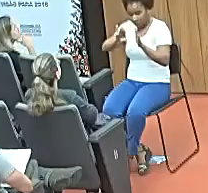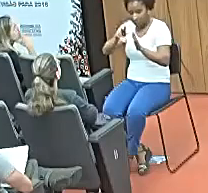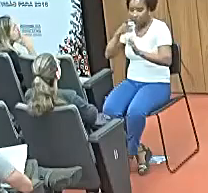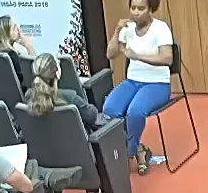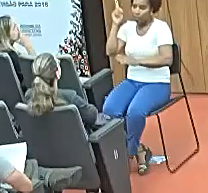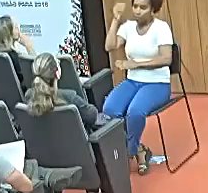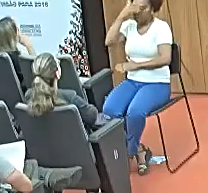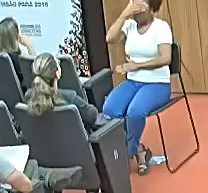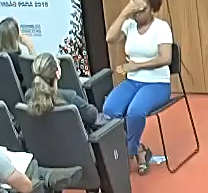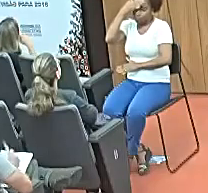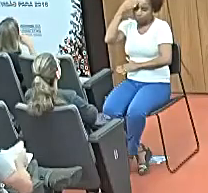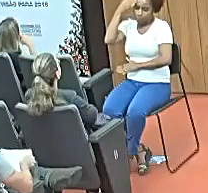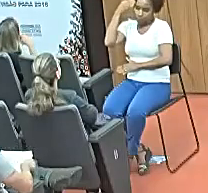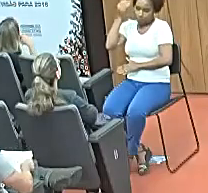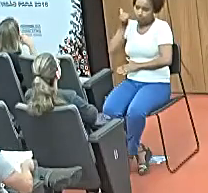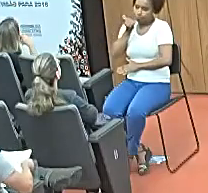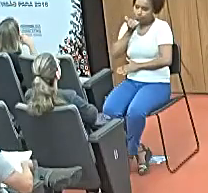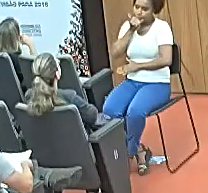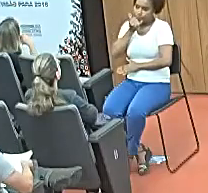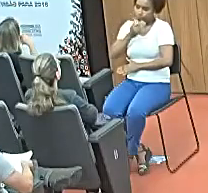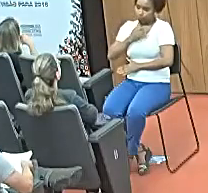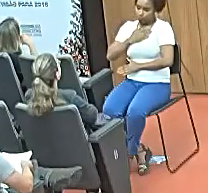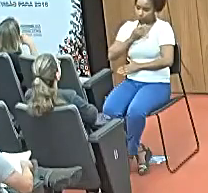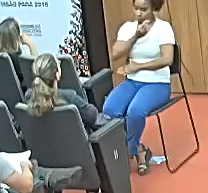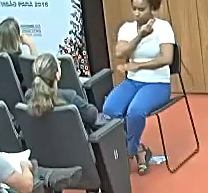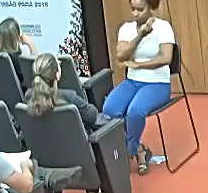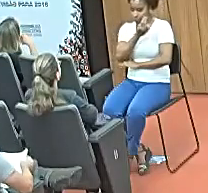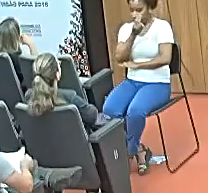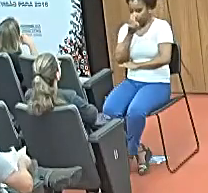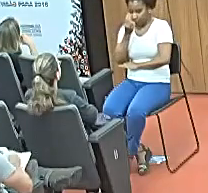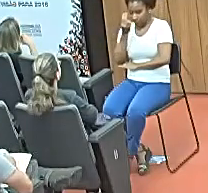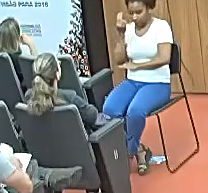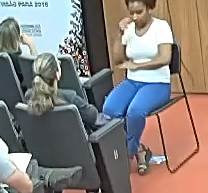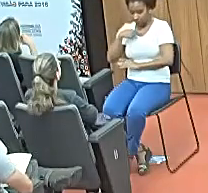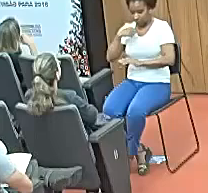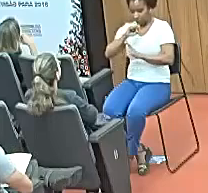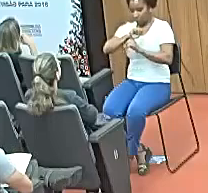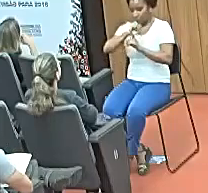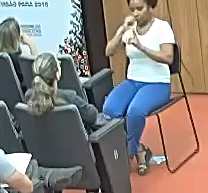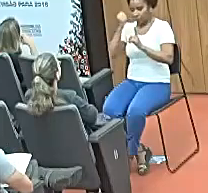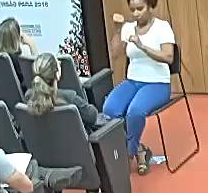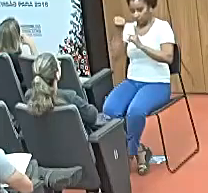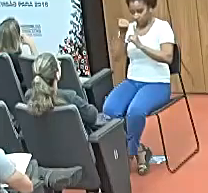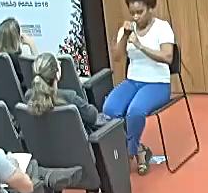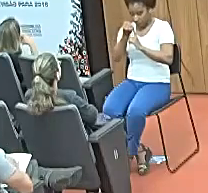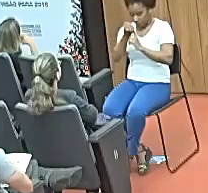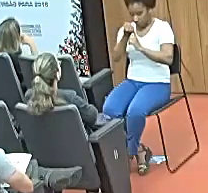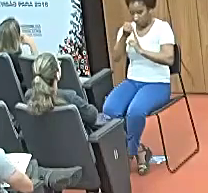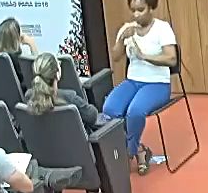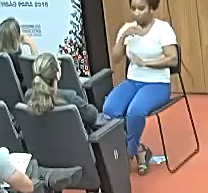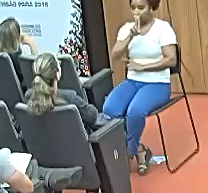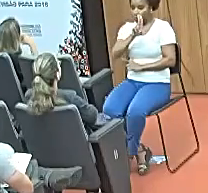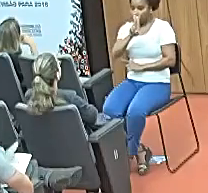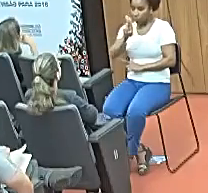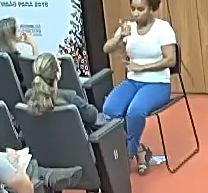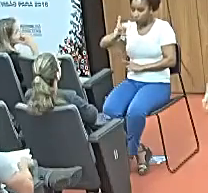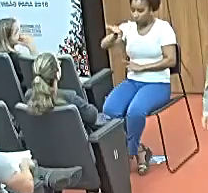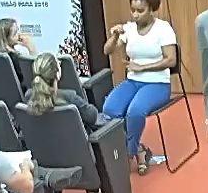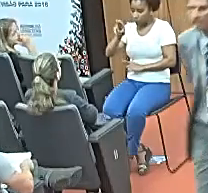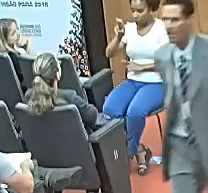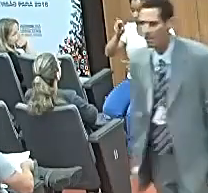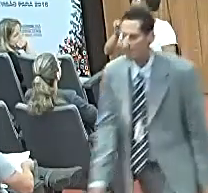eu sou assistente social jane pimenta eu sou representante da sociedade civil no conselho estadual de assistência